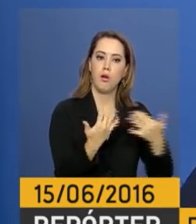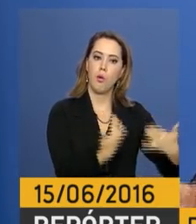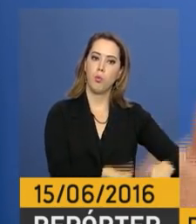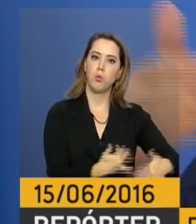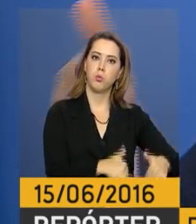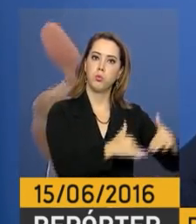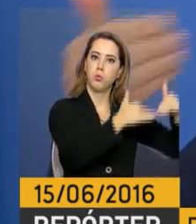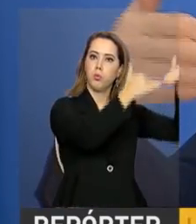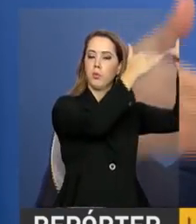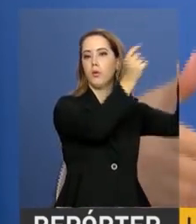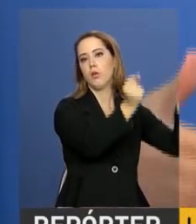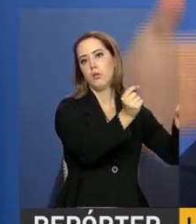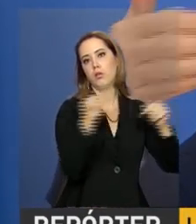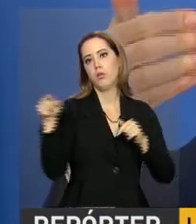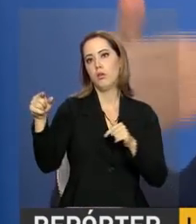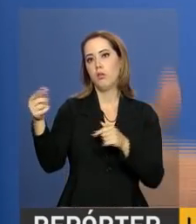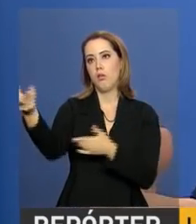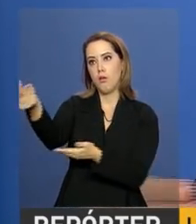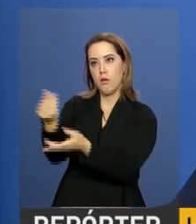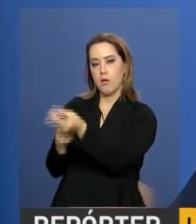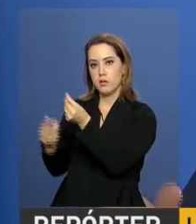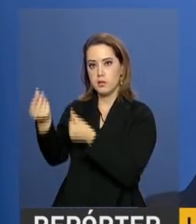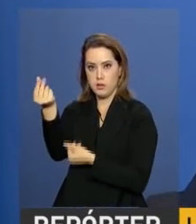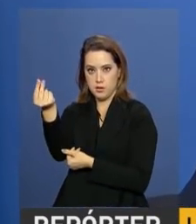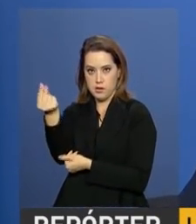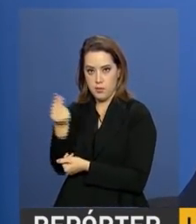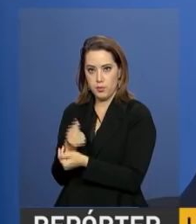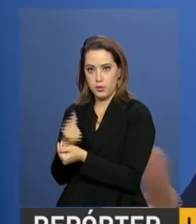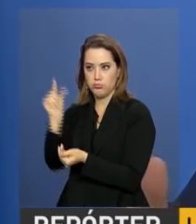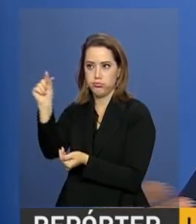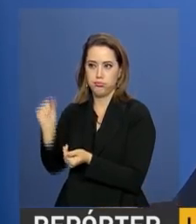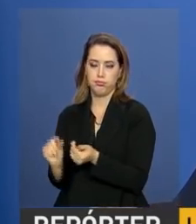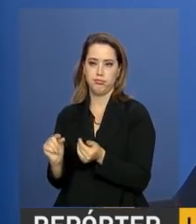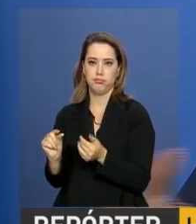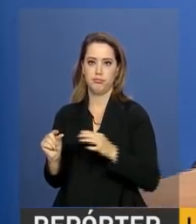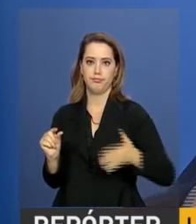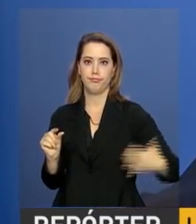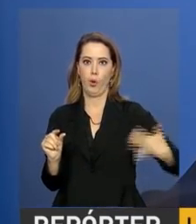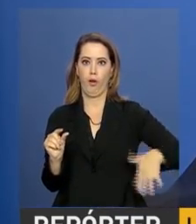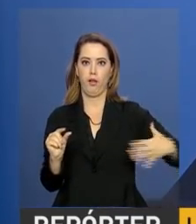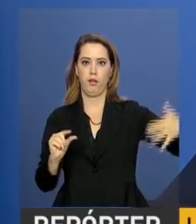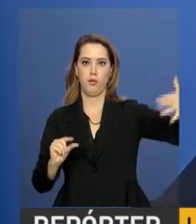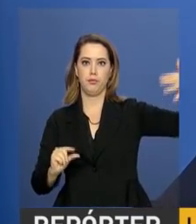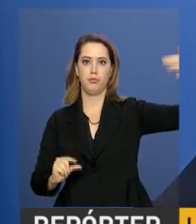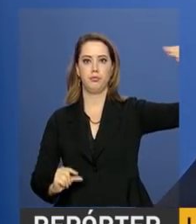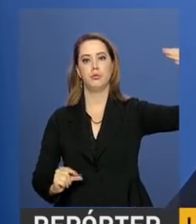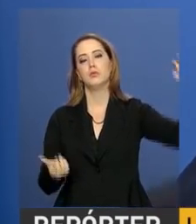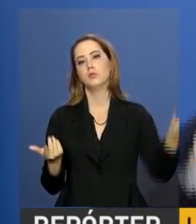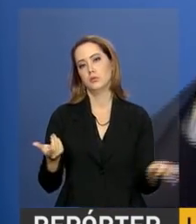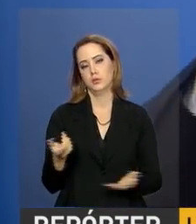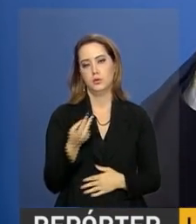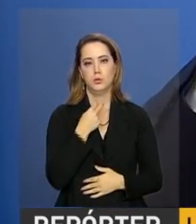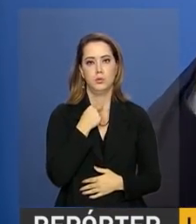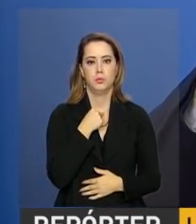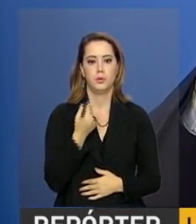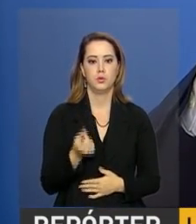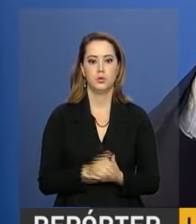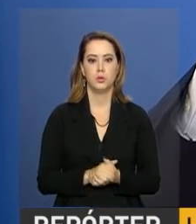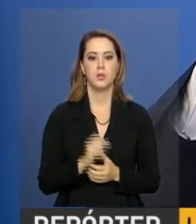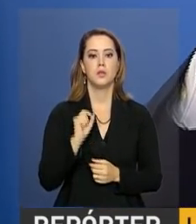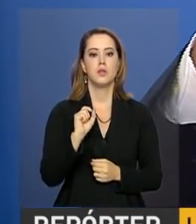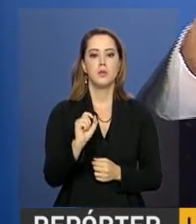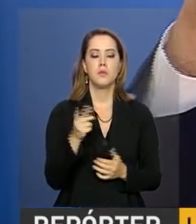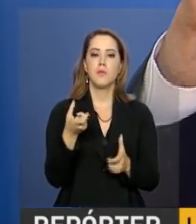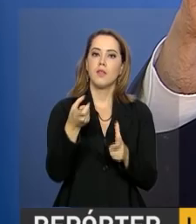indefinidamente, gastando muito mais do que a sociedade é capaz de pagar. E esta